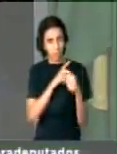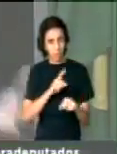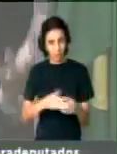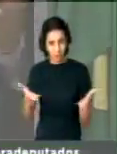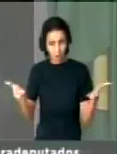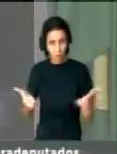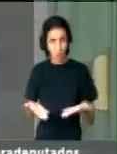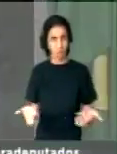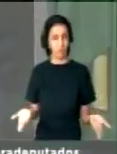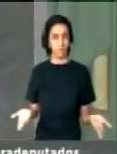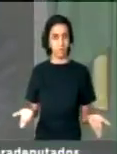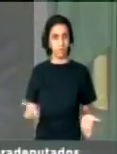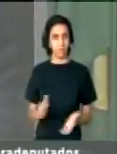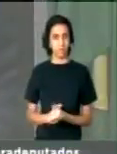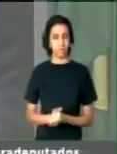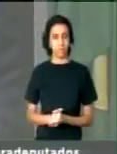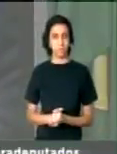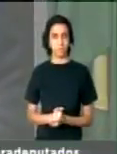estamos vivendo.